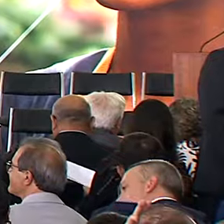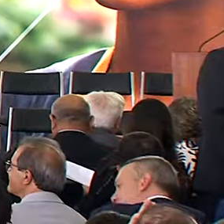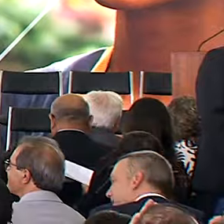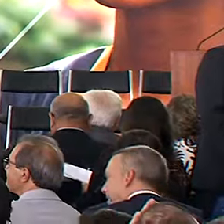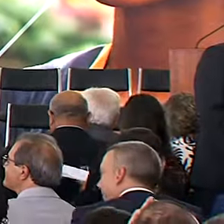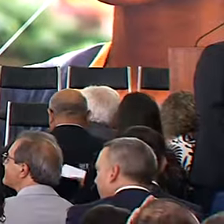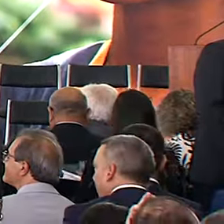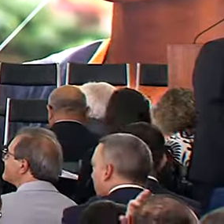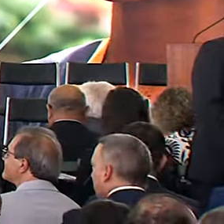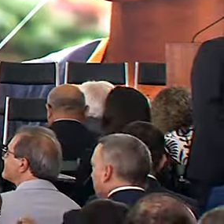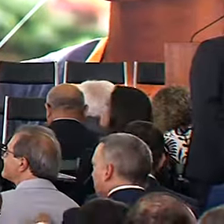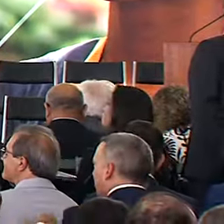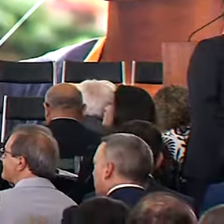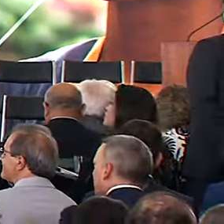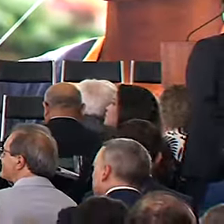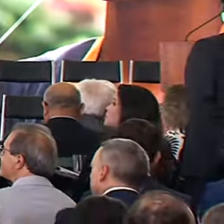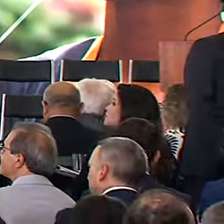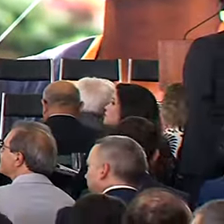Tchau!